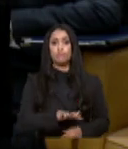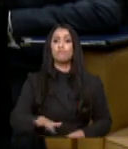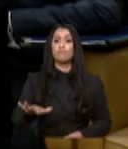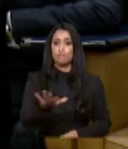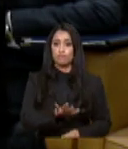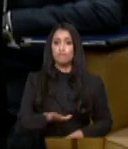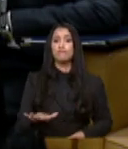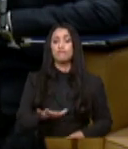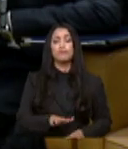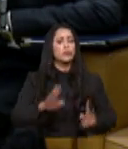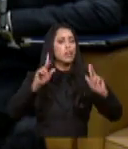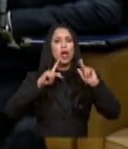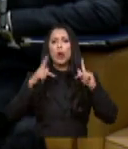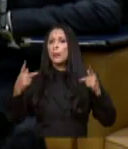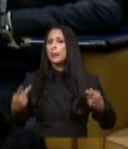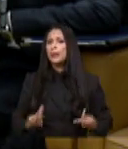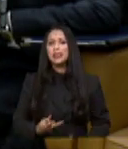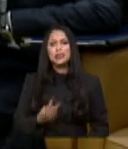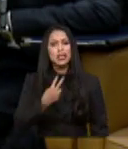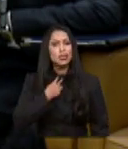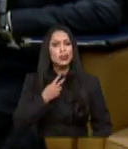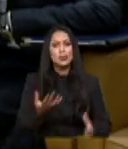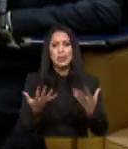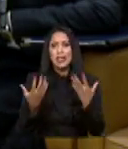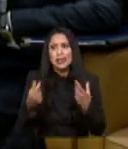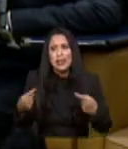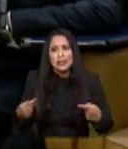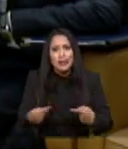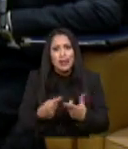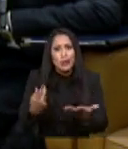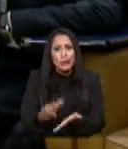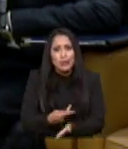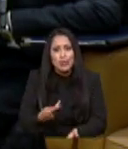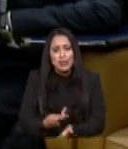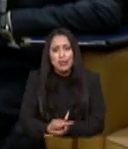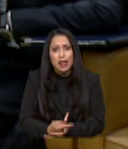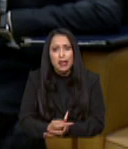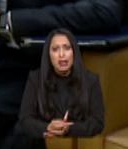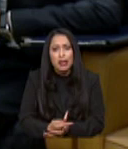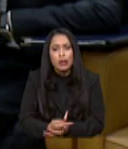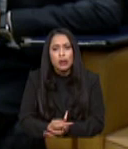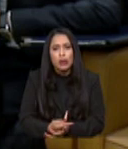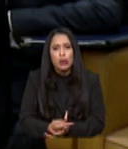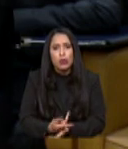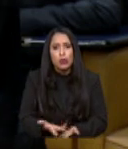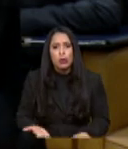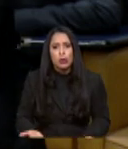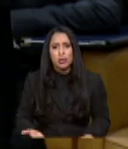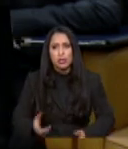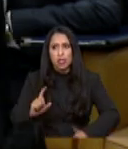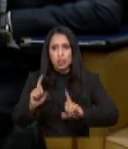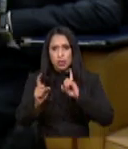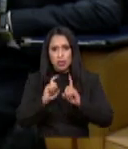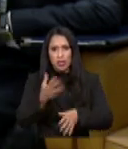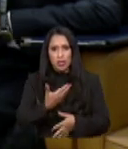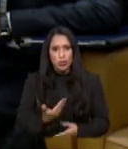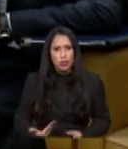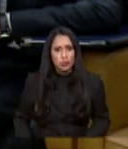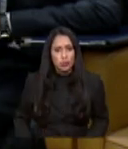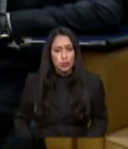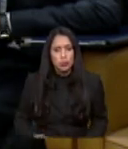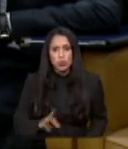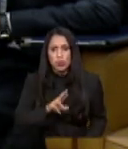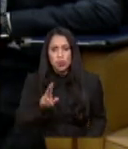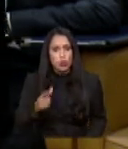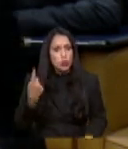A humanidade não pode pactuar com os erros e a inépcia de alguns administradores públicos que não